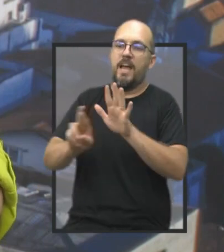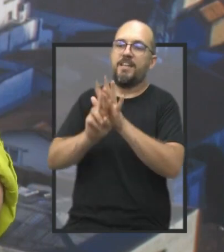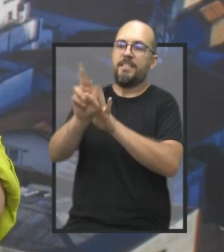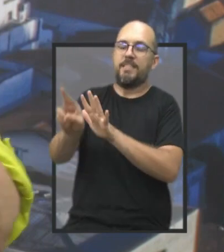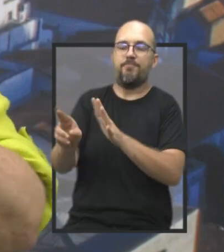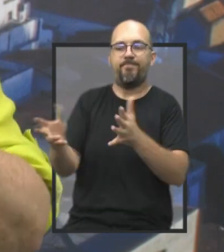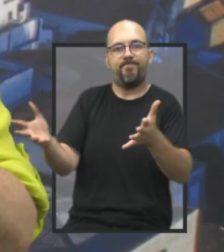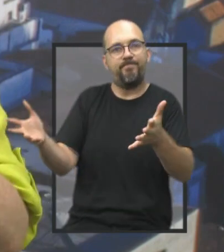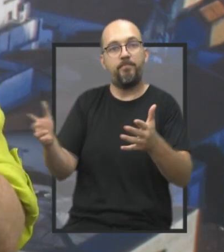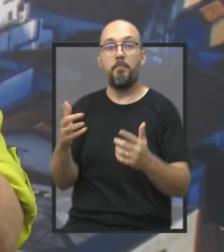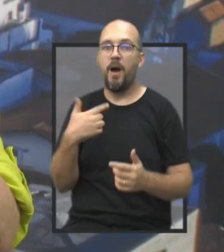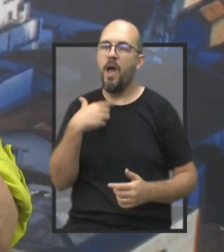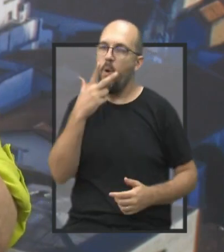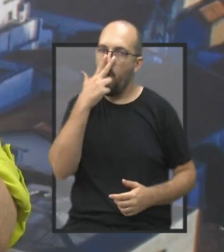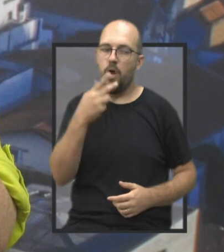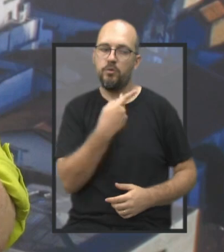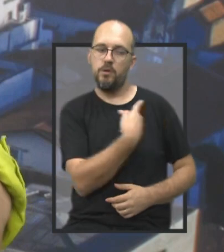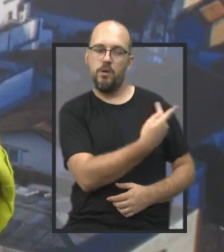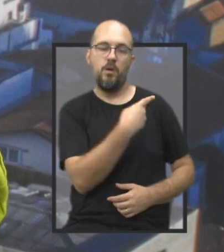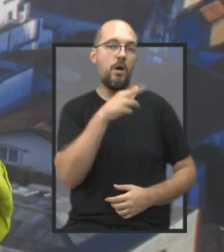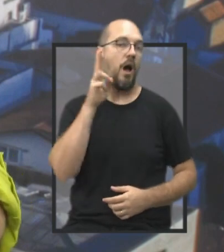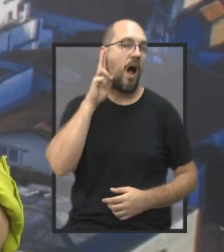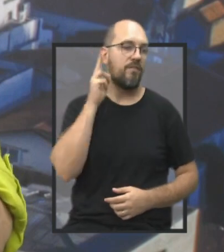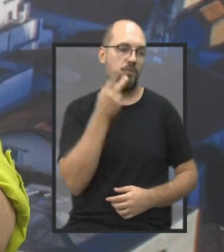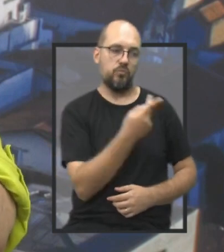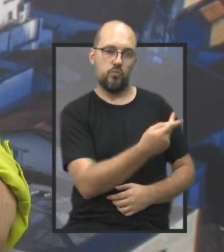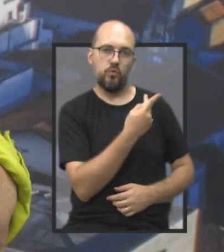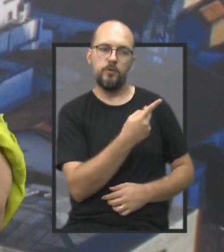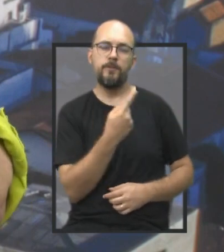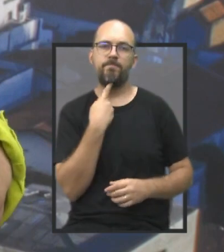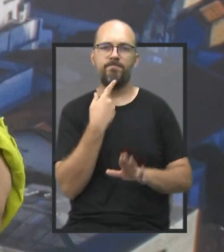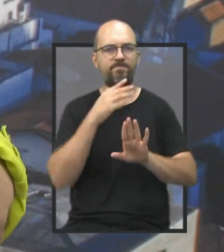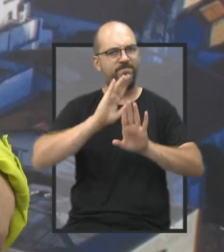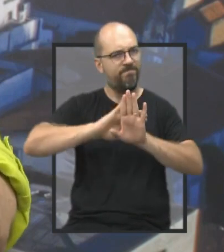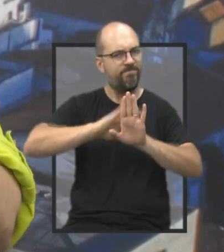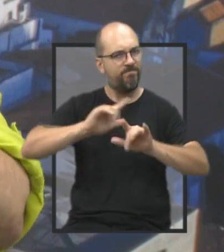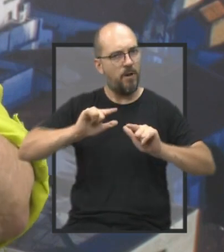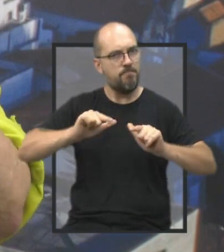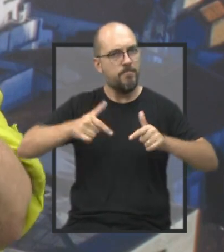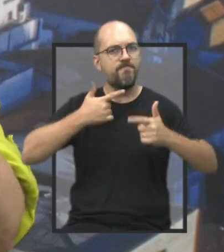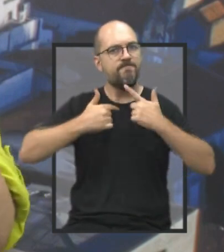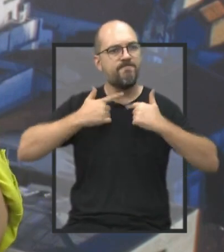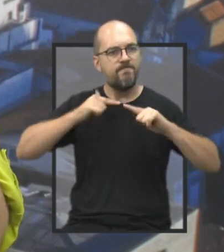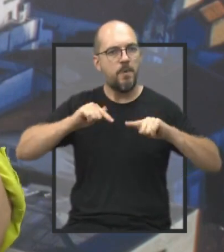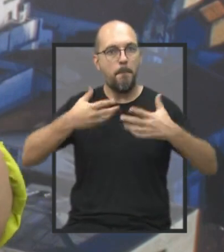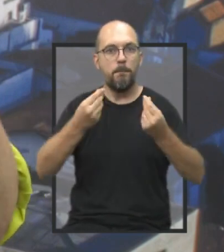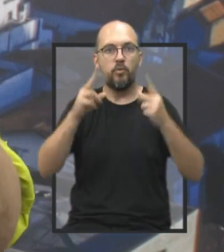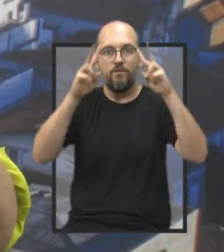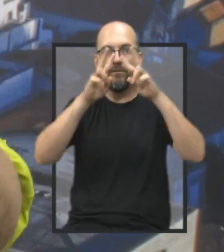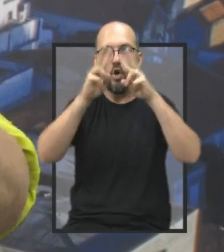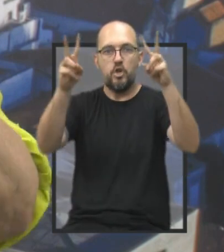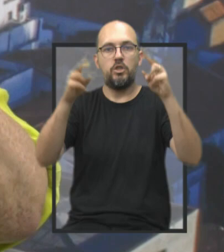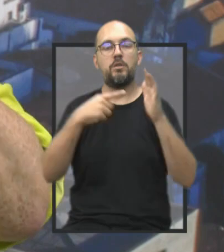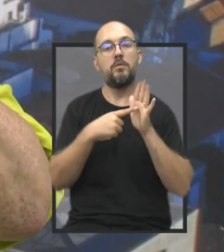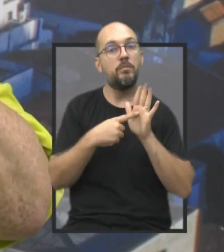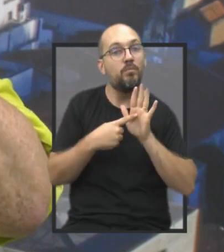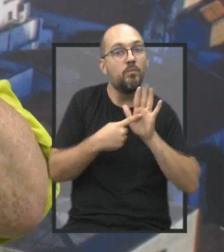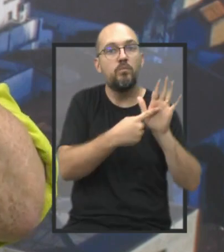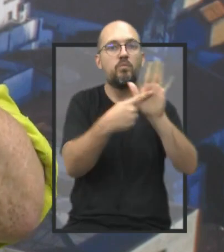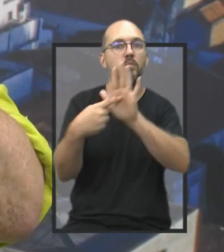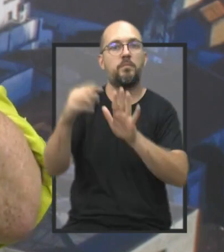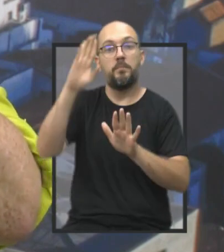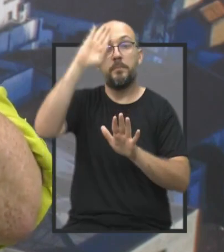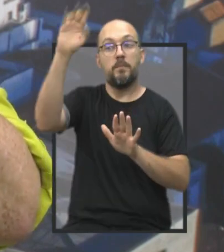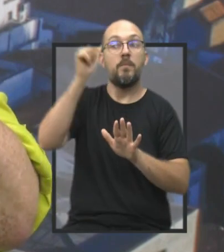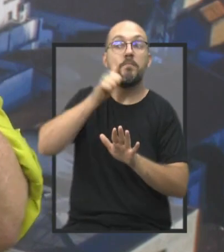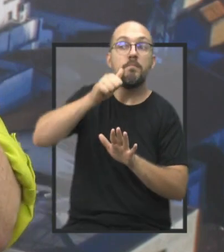Rafa, a gente vem com uma intenção e com uma disposição muito forte para mostrar, principalmente para